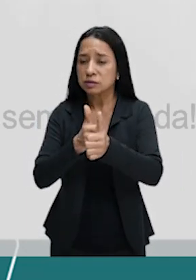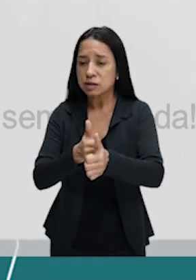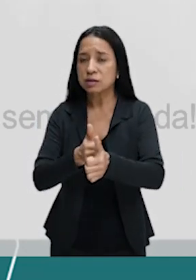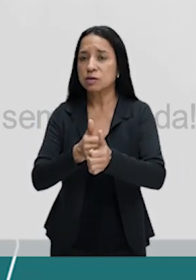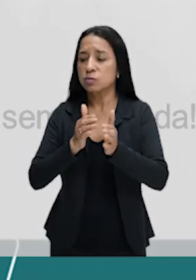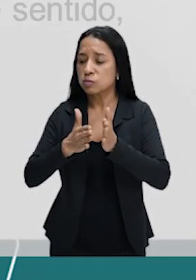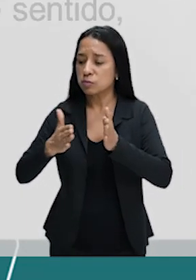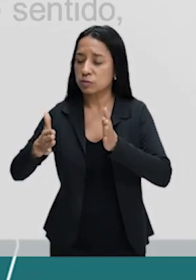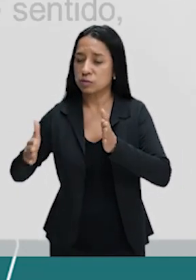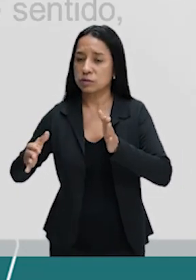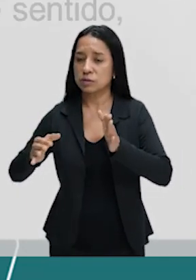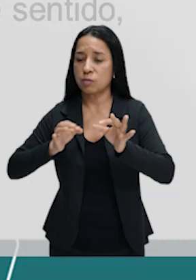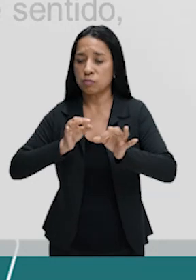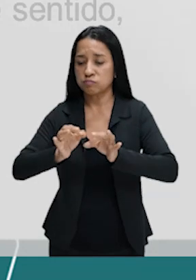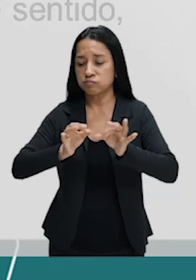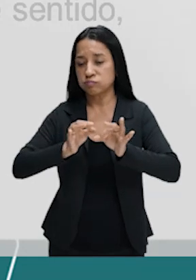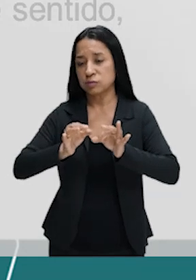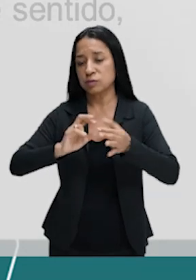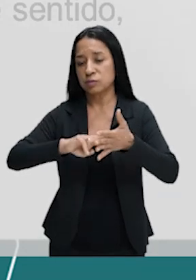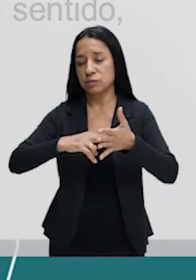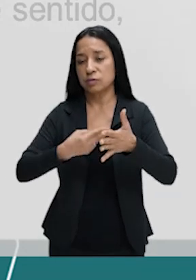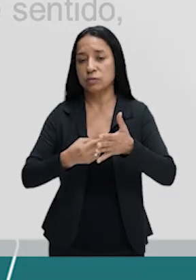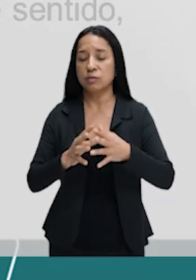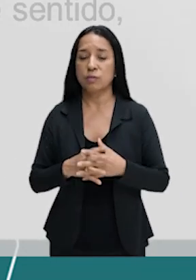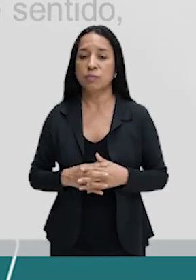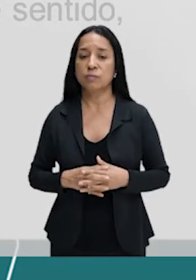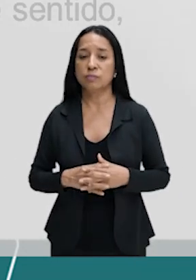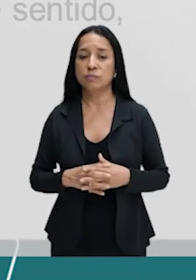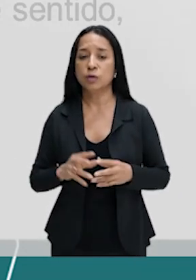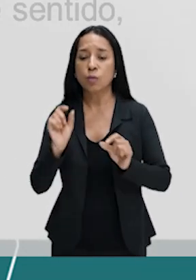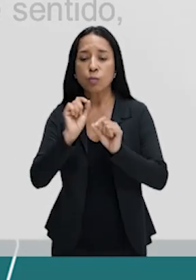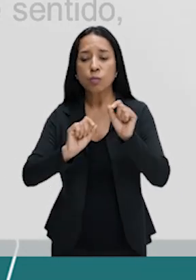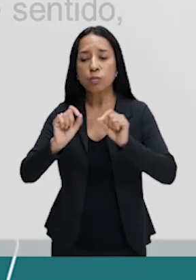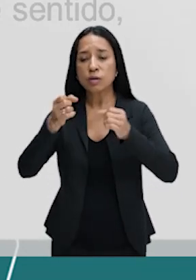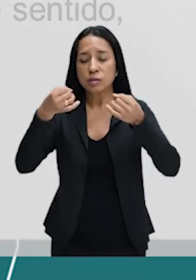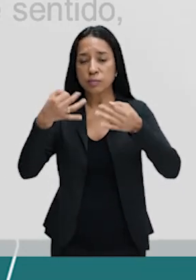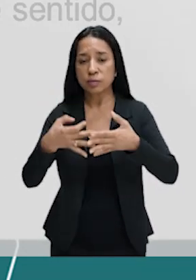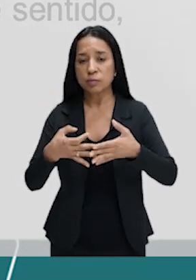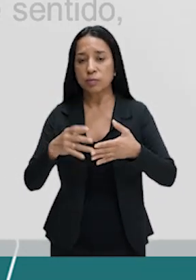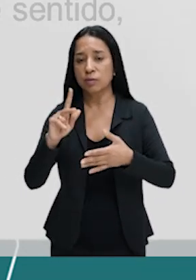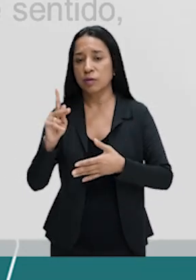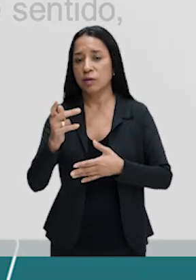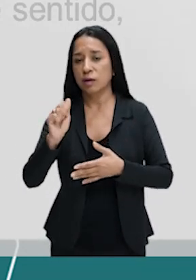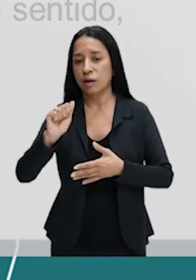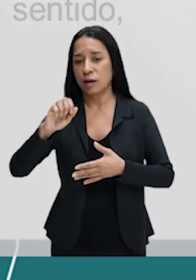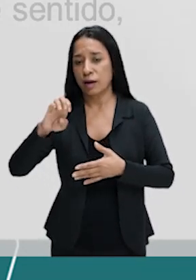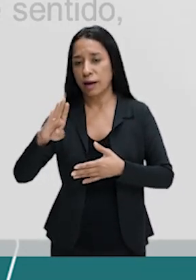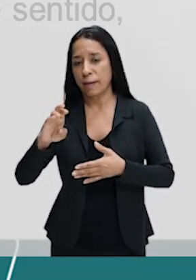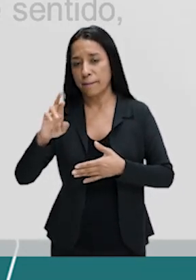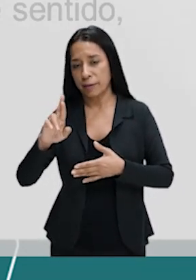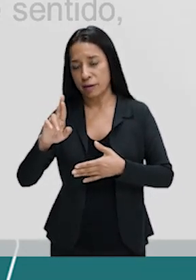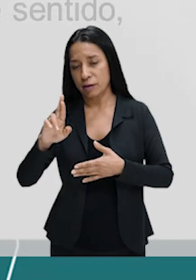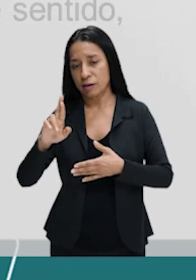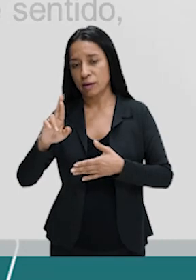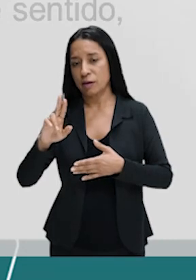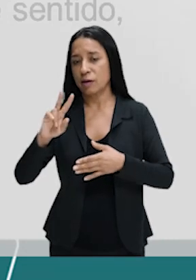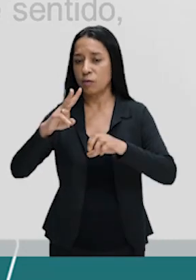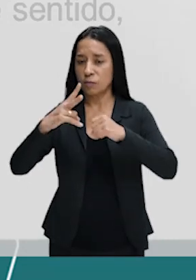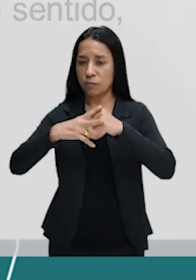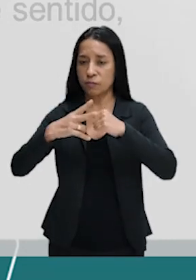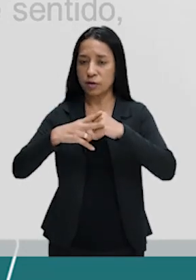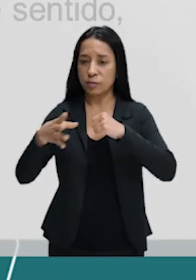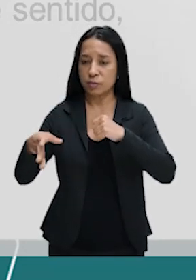Bem, olha só o que eu falei. Haber é um verbo auxiliar, tá? Então, ele é usado